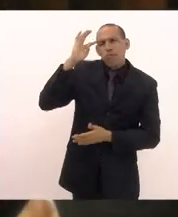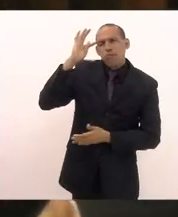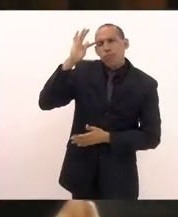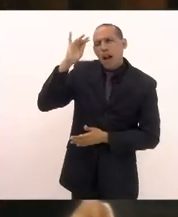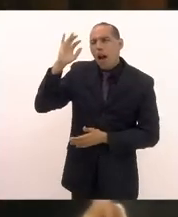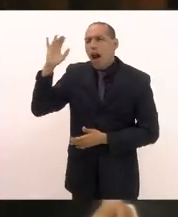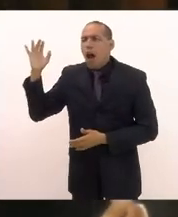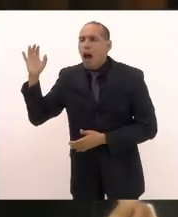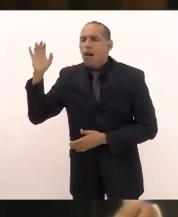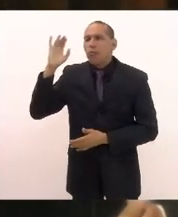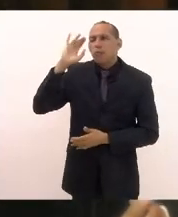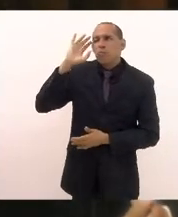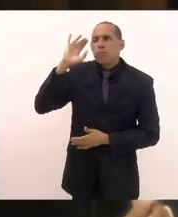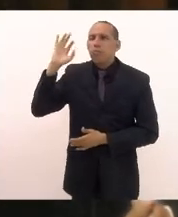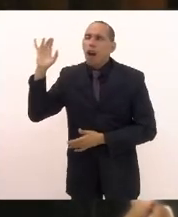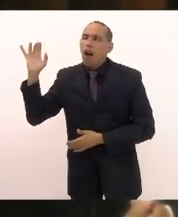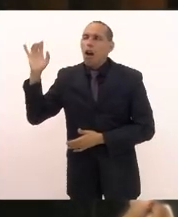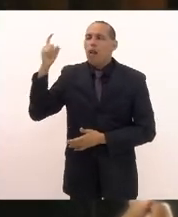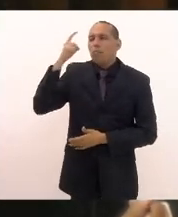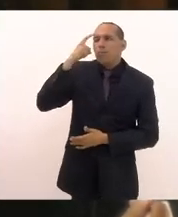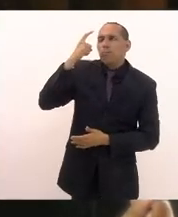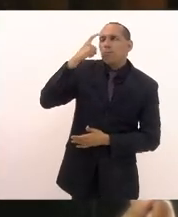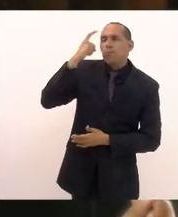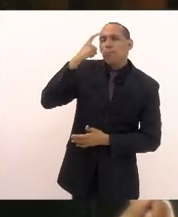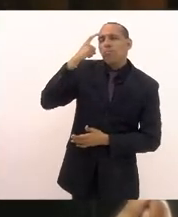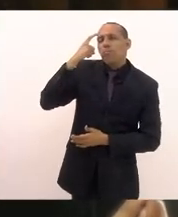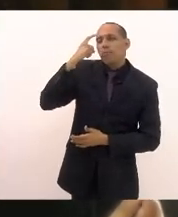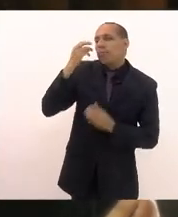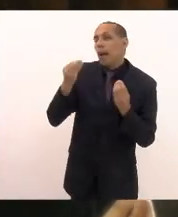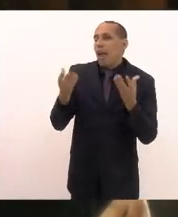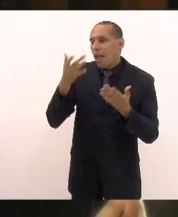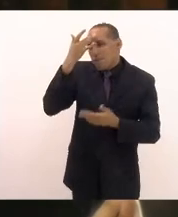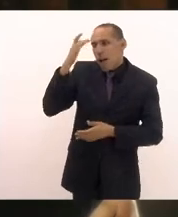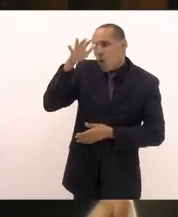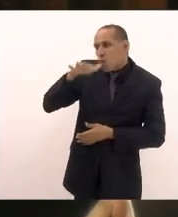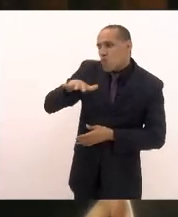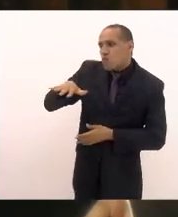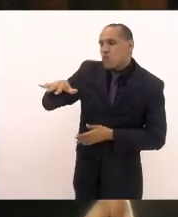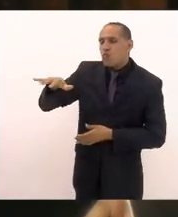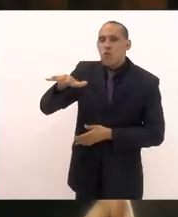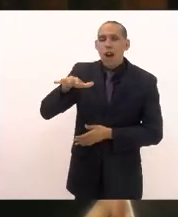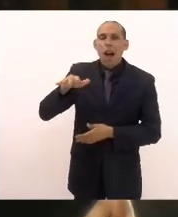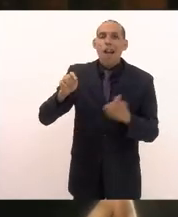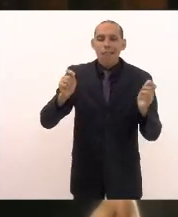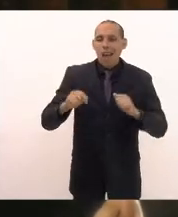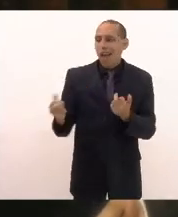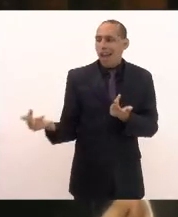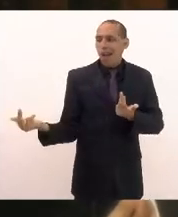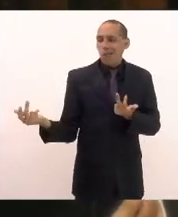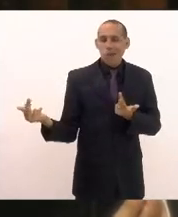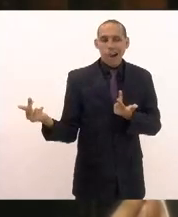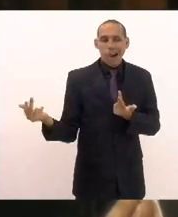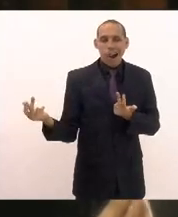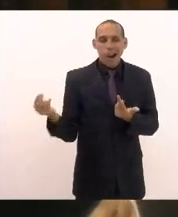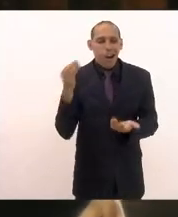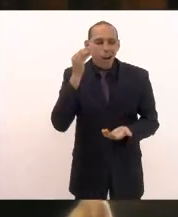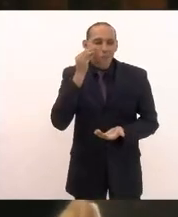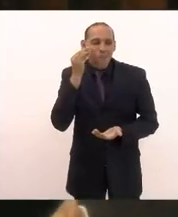racional, para que as pessoas também pudessem experimentar o que eles experimentavam